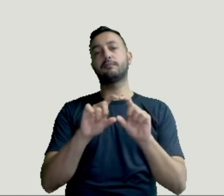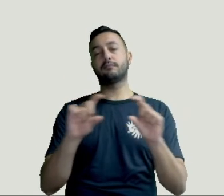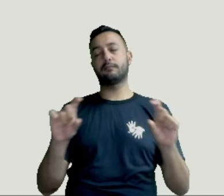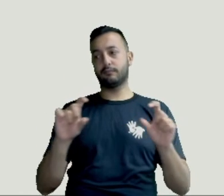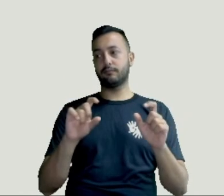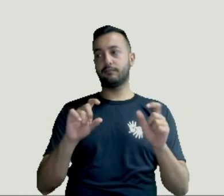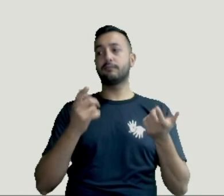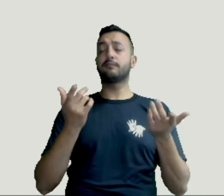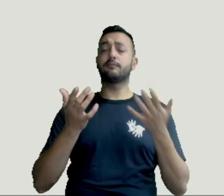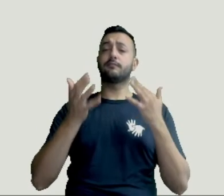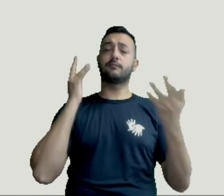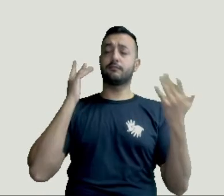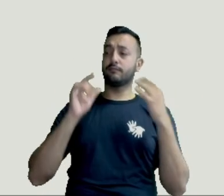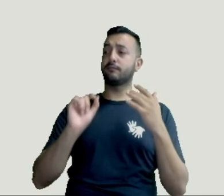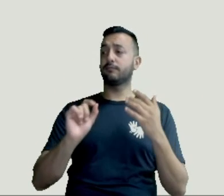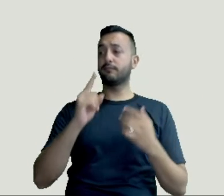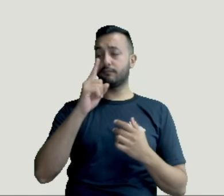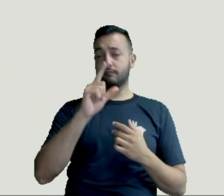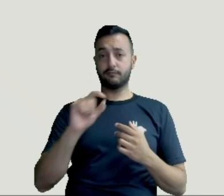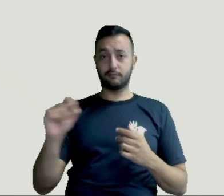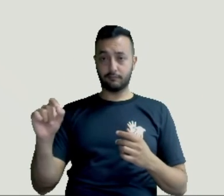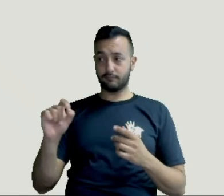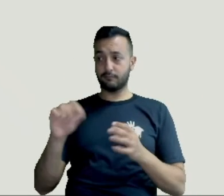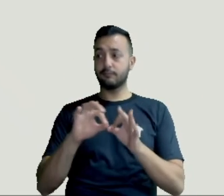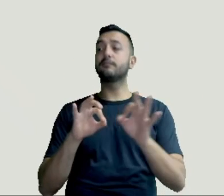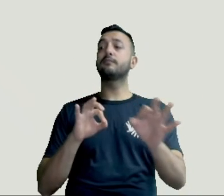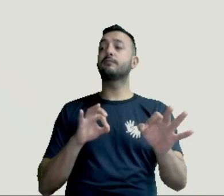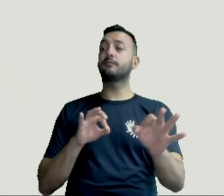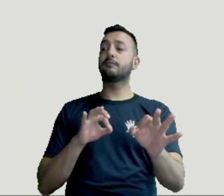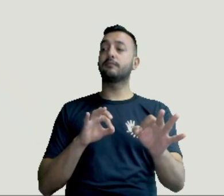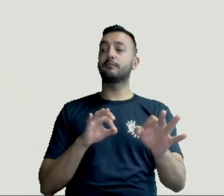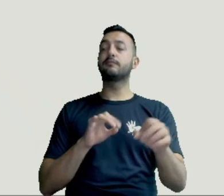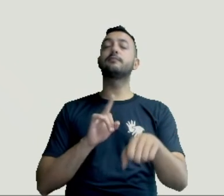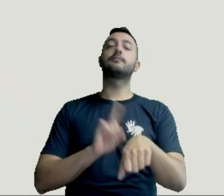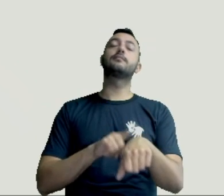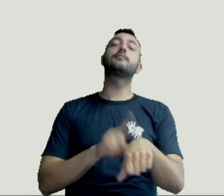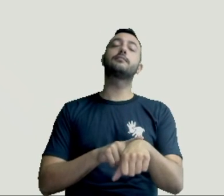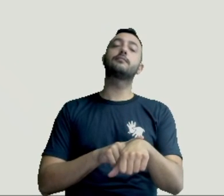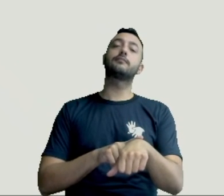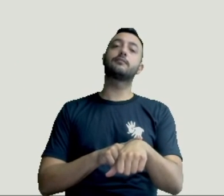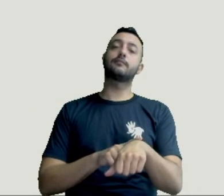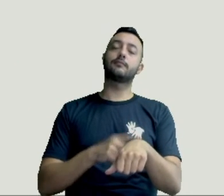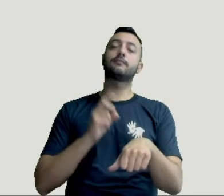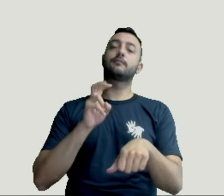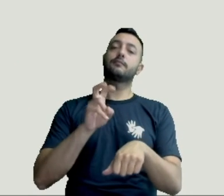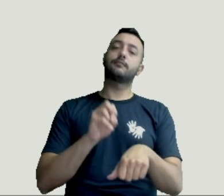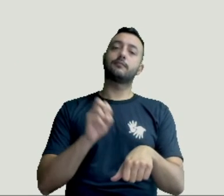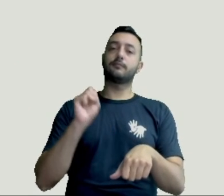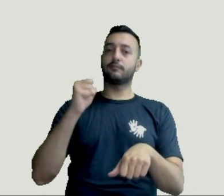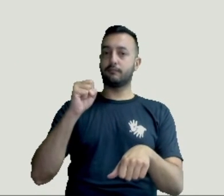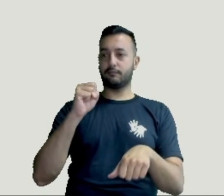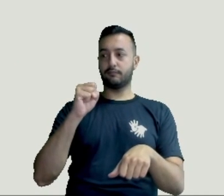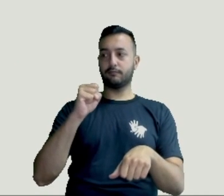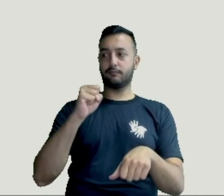ó, velocidade média é quanto? 100 metros é a distância. E o tempo? 50 segundos.